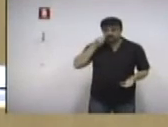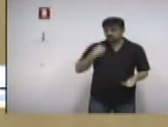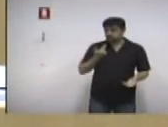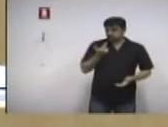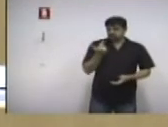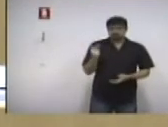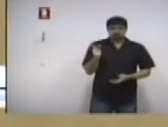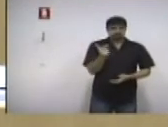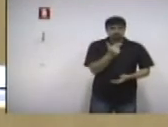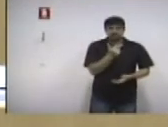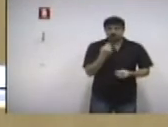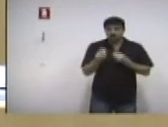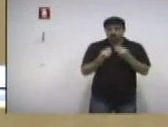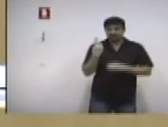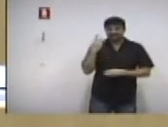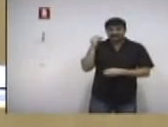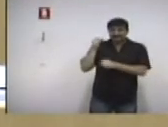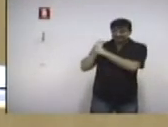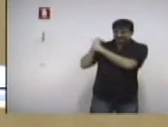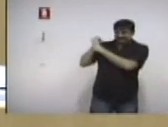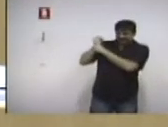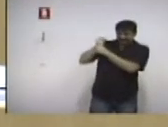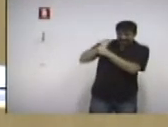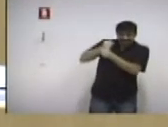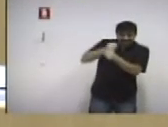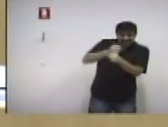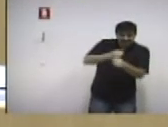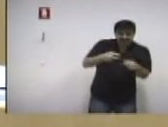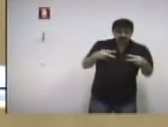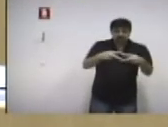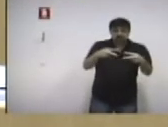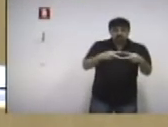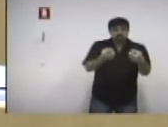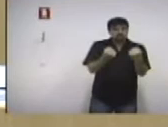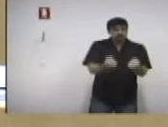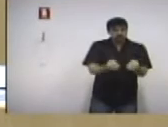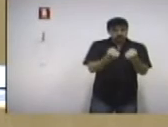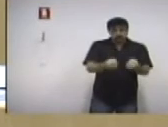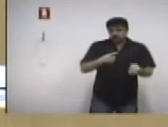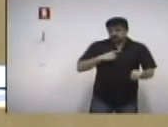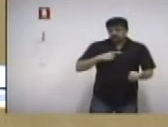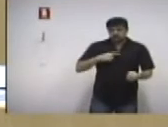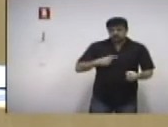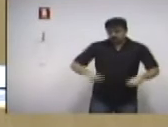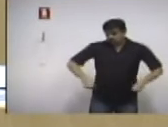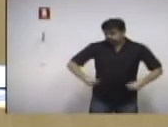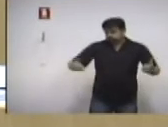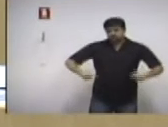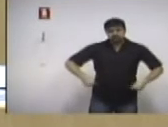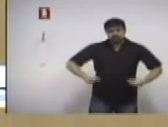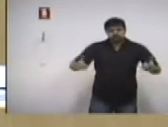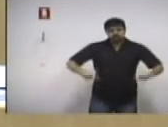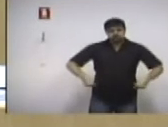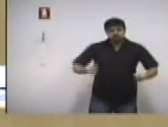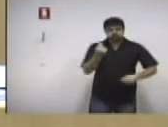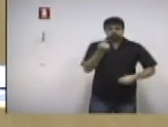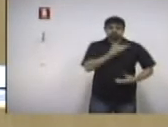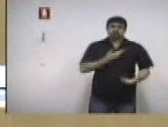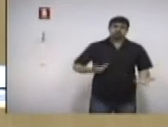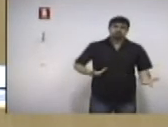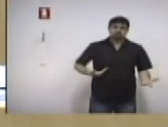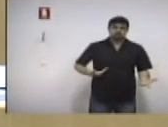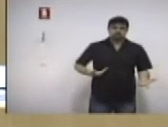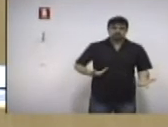plausível para os últimos dez anos que o município aguentasse todo esse dispêndio de valores